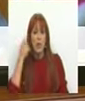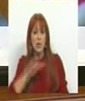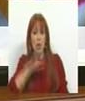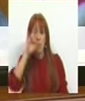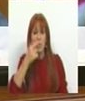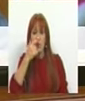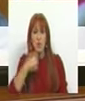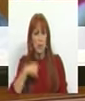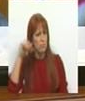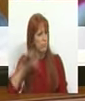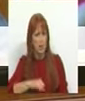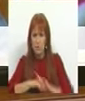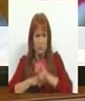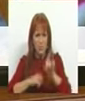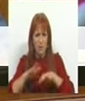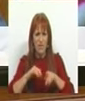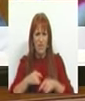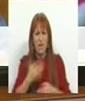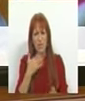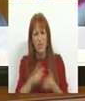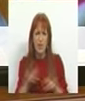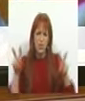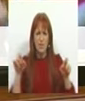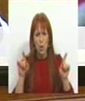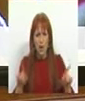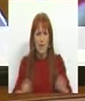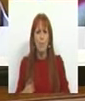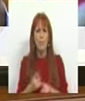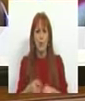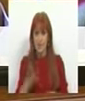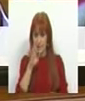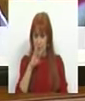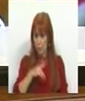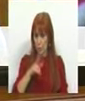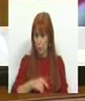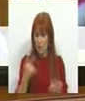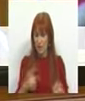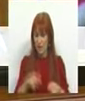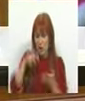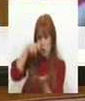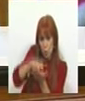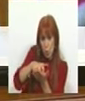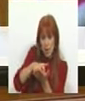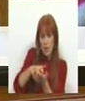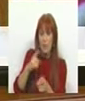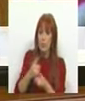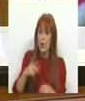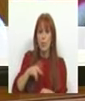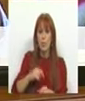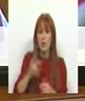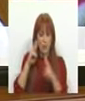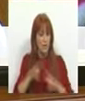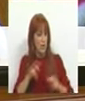Ministro é a pessoa menos indicada para usar essa expressão. Porque se Portugal estava de joelhos, foi que Portugal